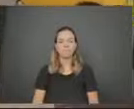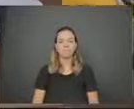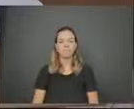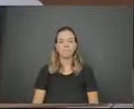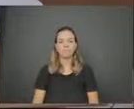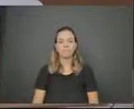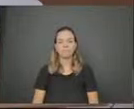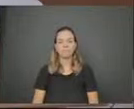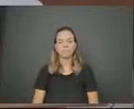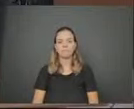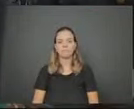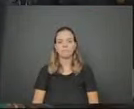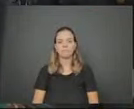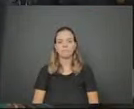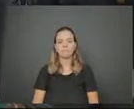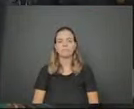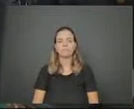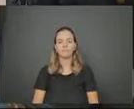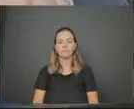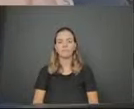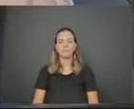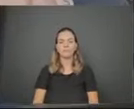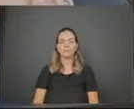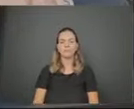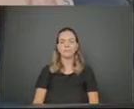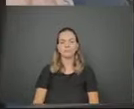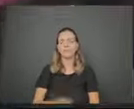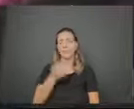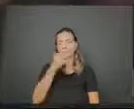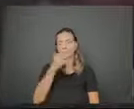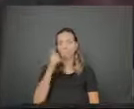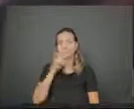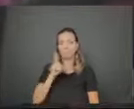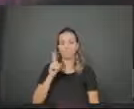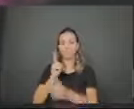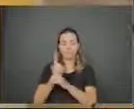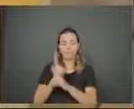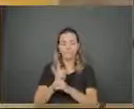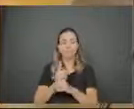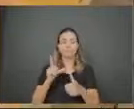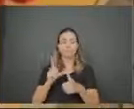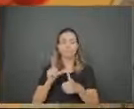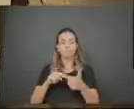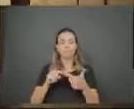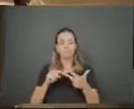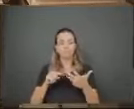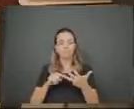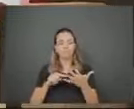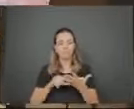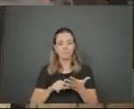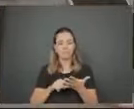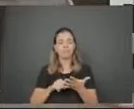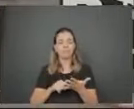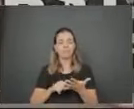169 toneladas de drogas apreendidas, entre cocaína, crack, maconha, êxtase e